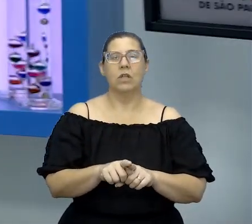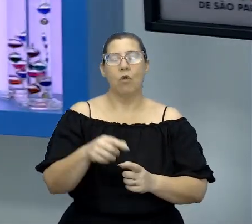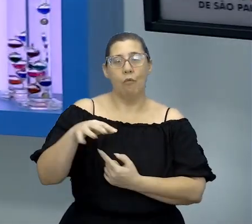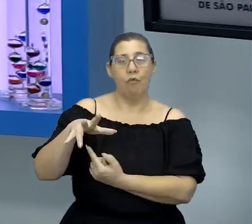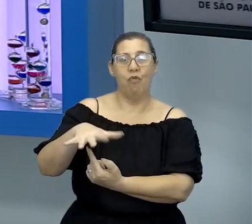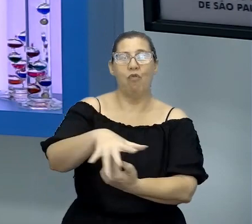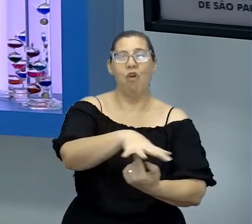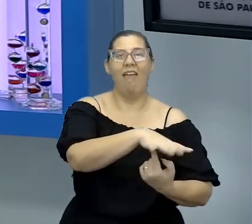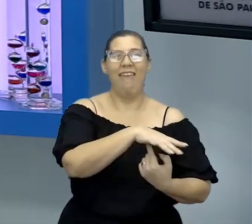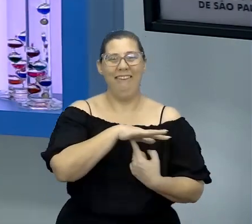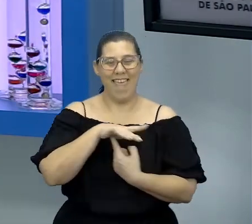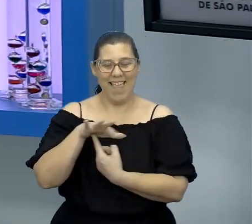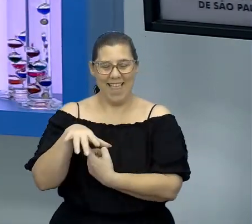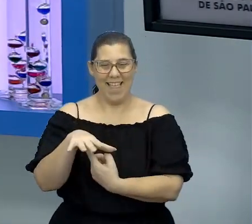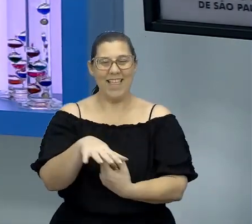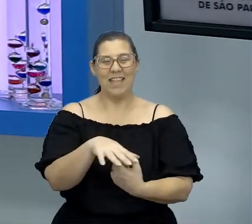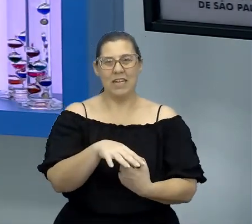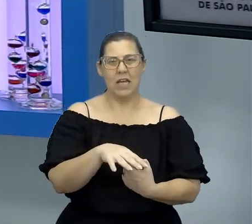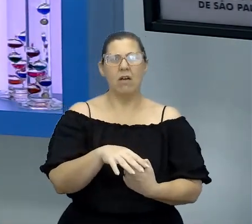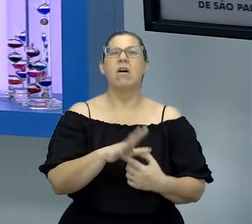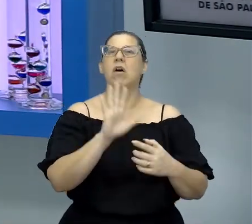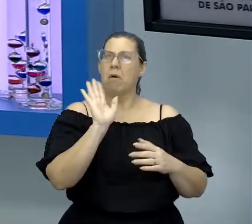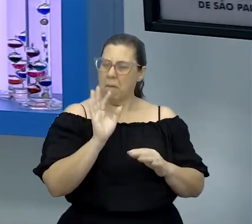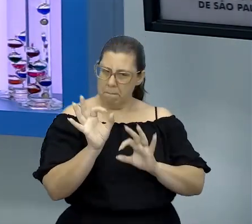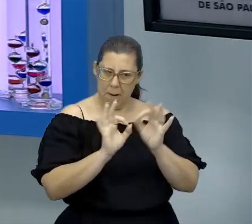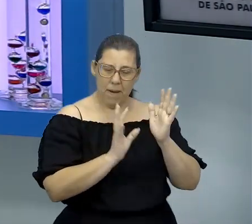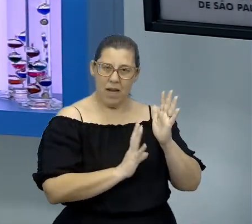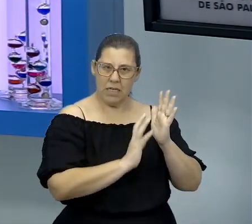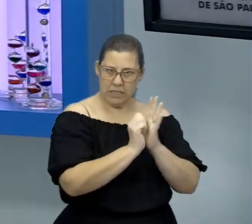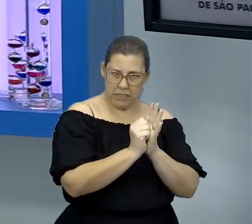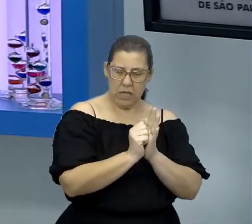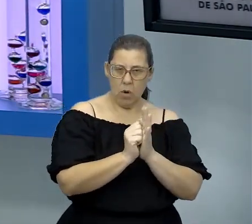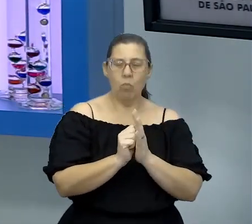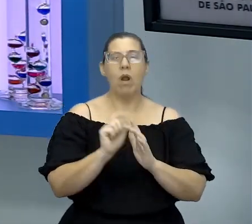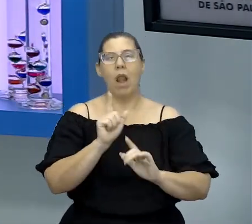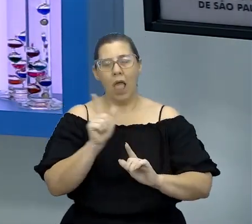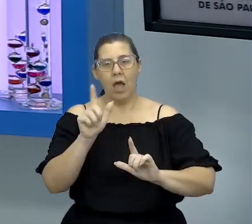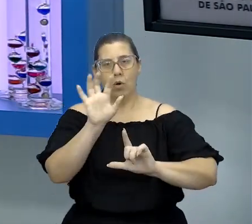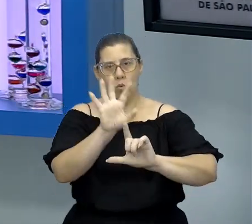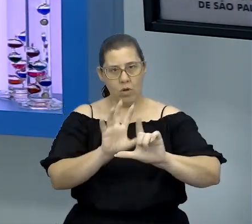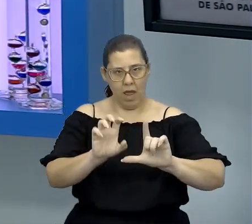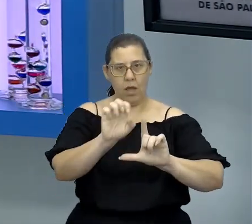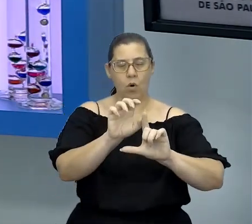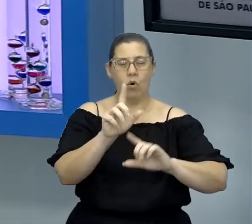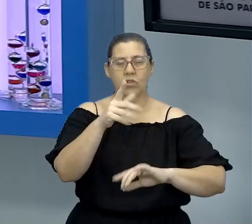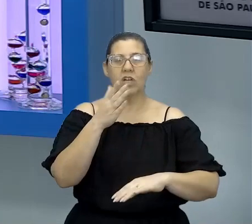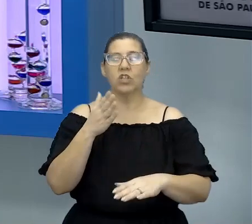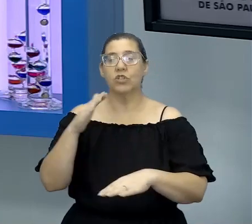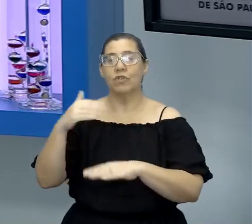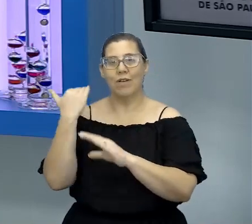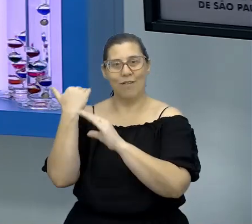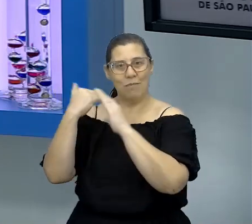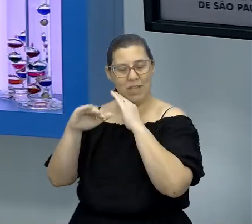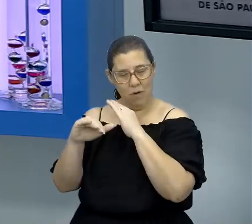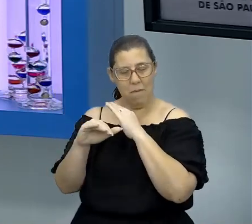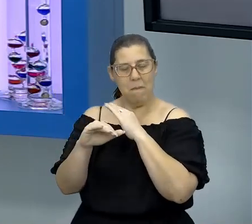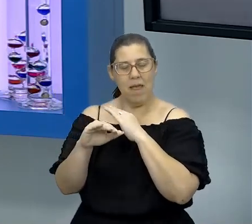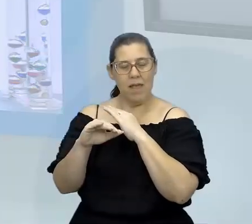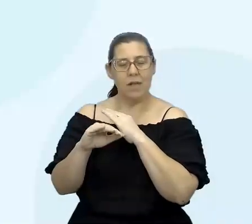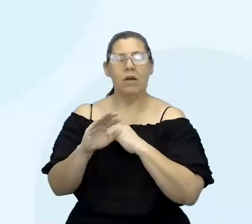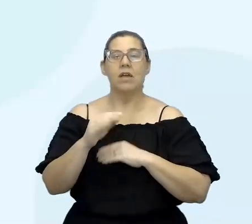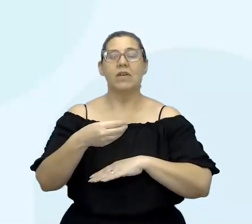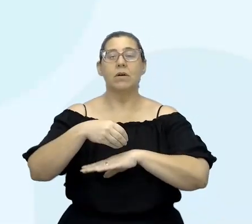Então, e faz a inscrição pelo QR Code, né? Que a gente vai entrar em contato e aí a gente vai